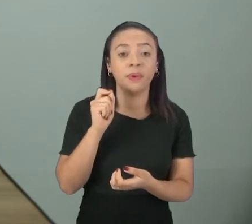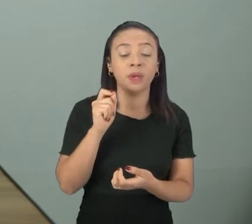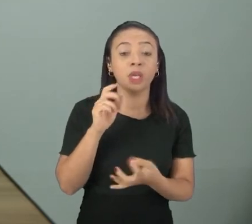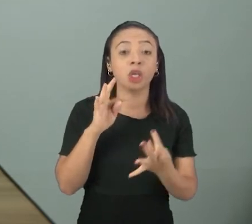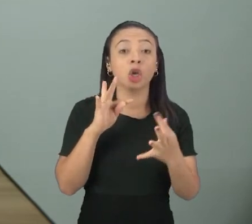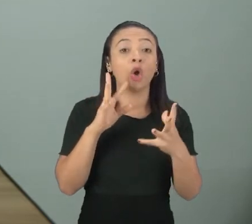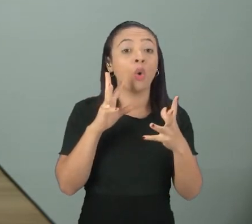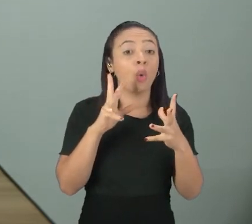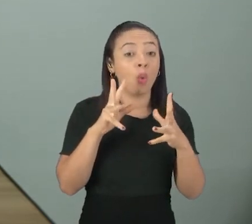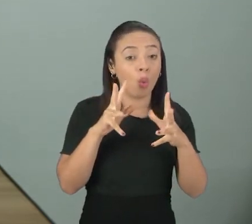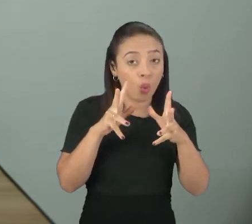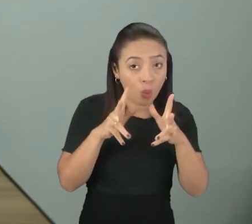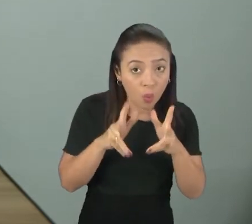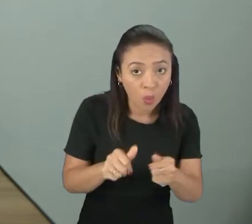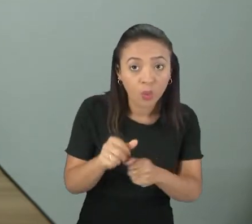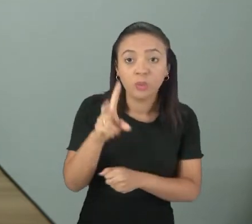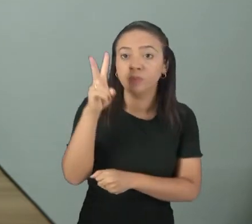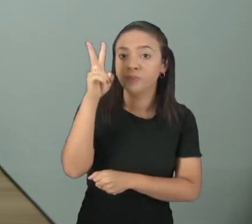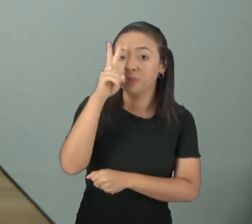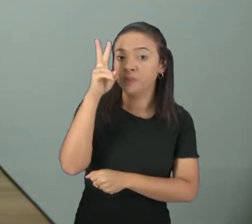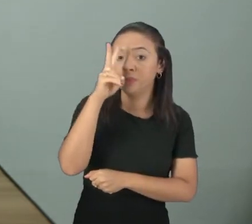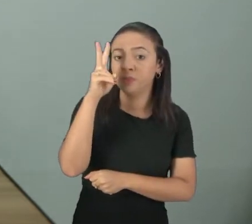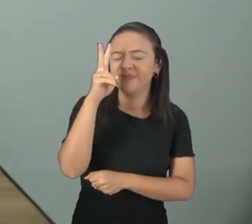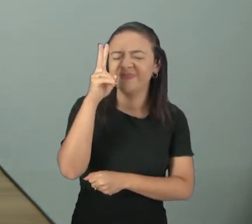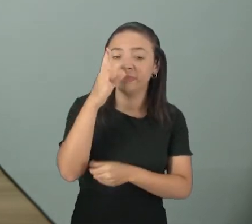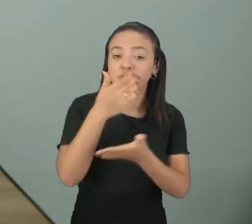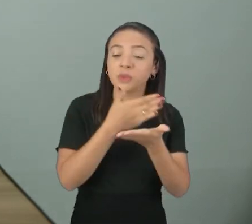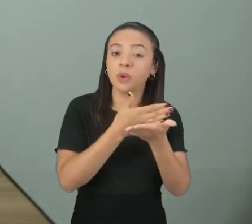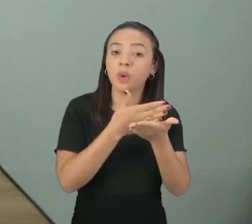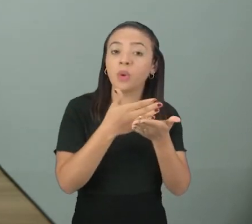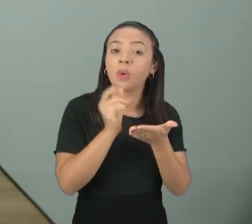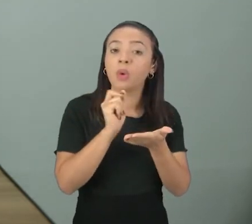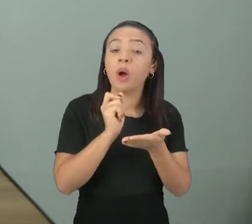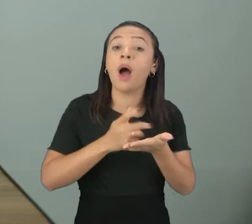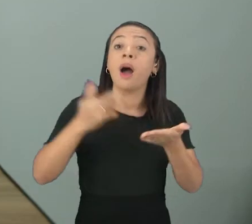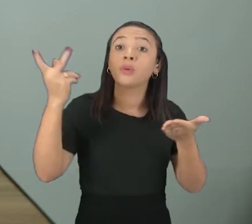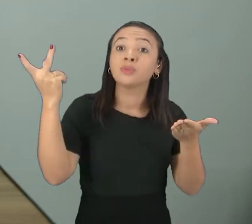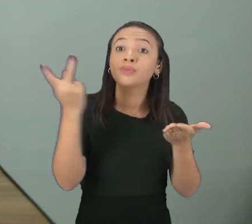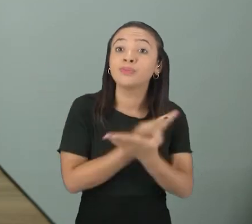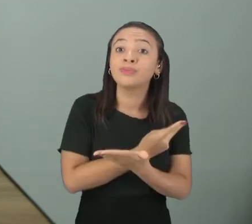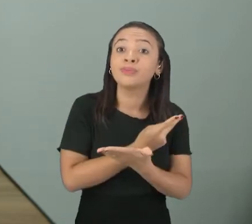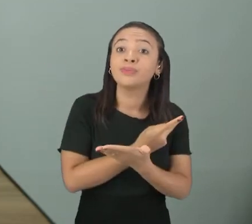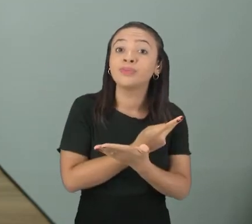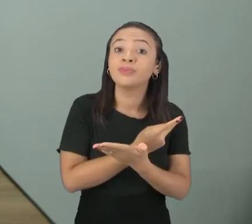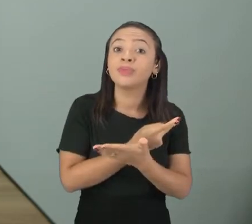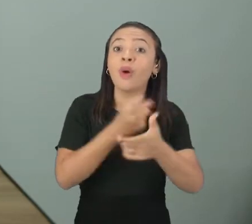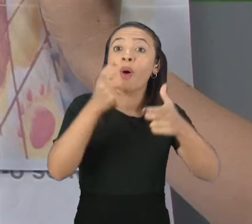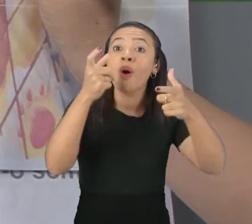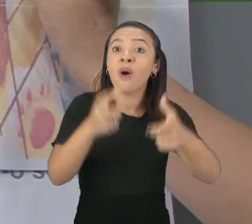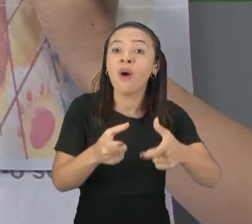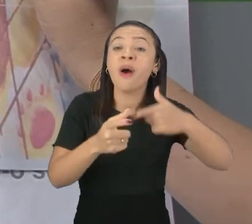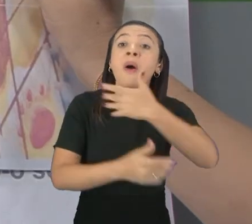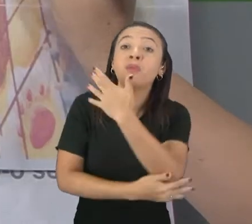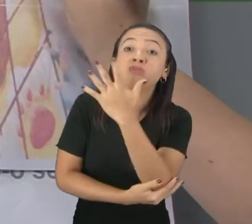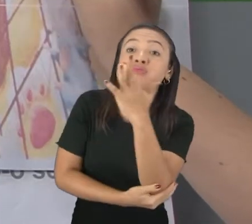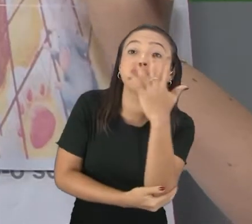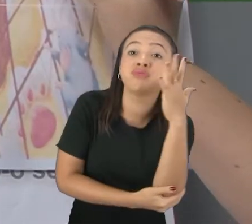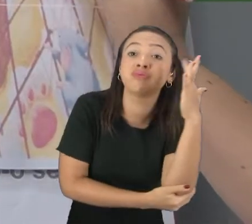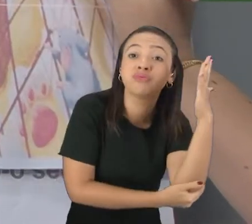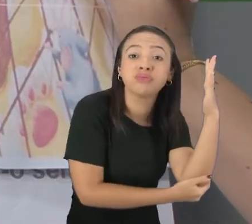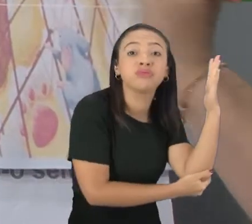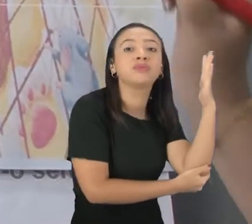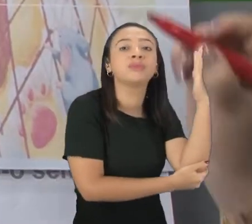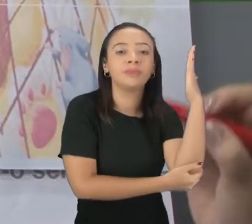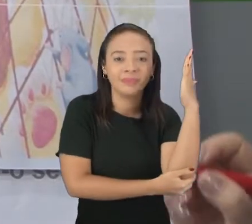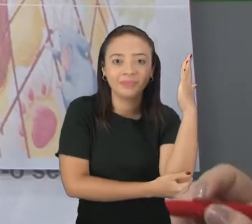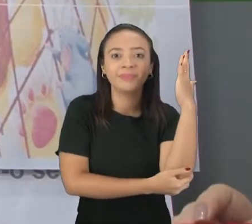o enredo, toda a história narrada, ela acontece aonde? Ela acontece na